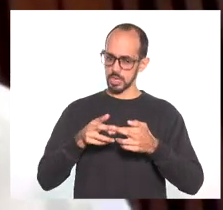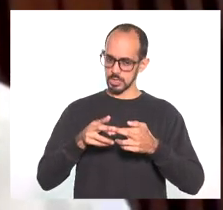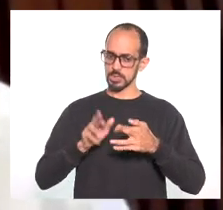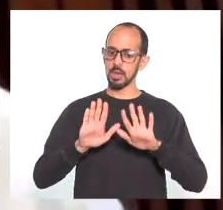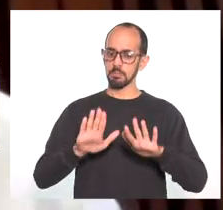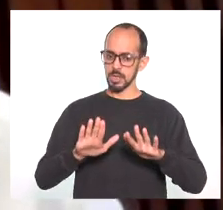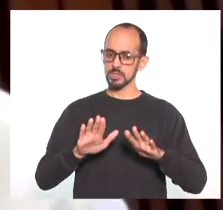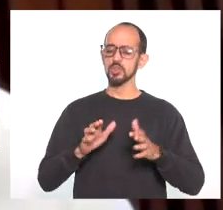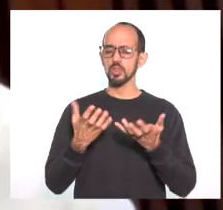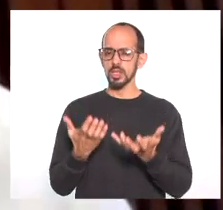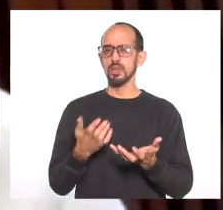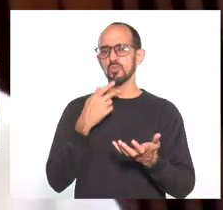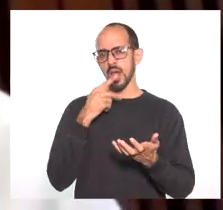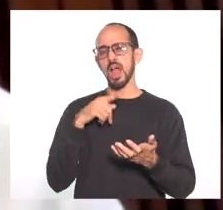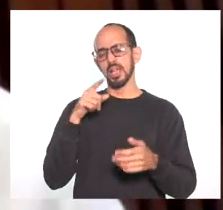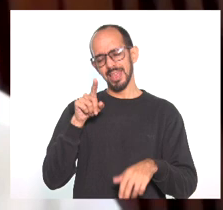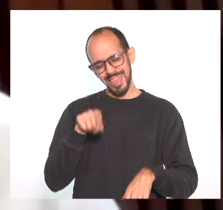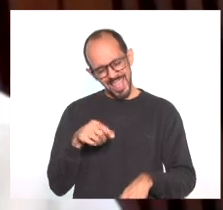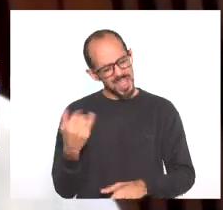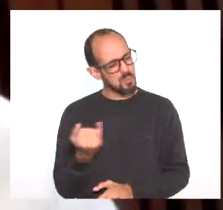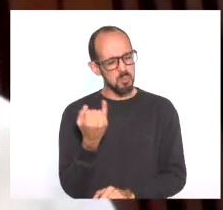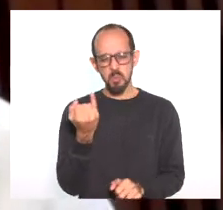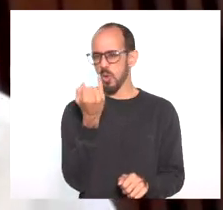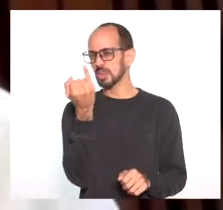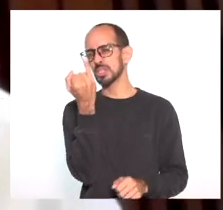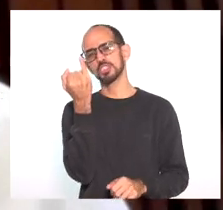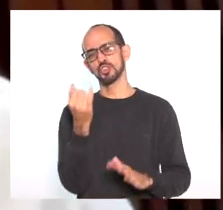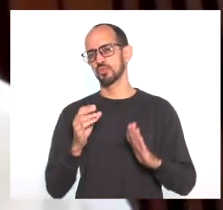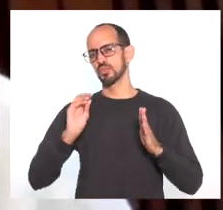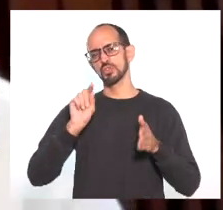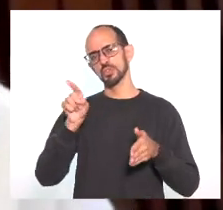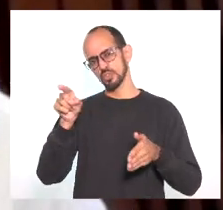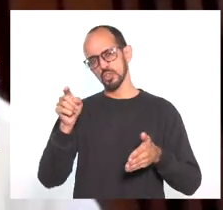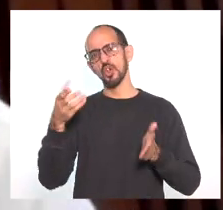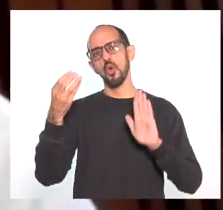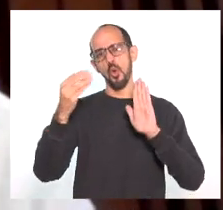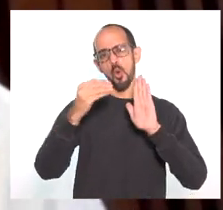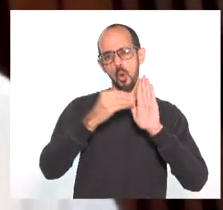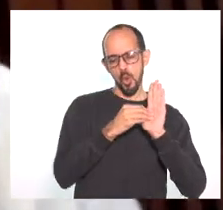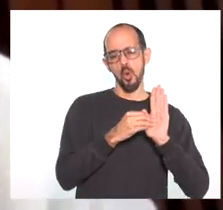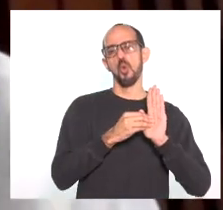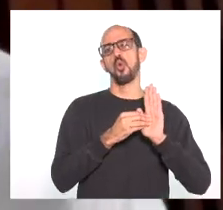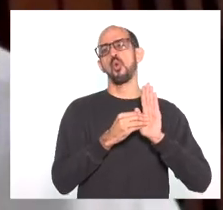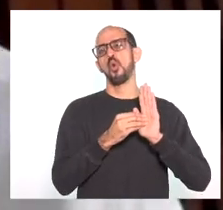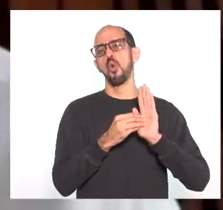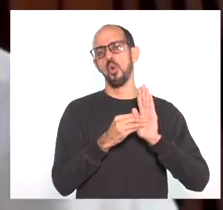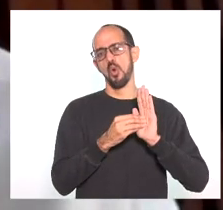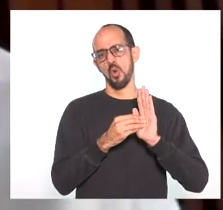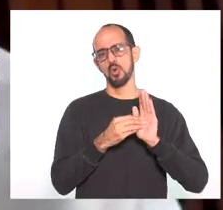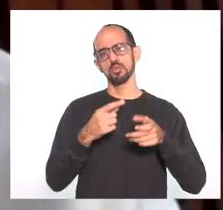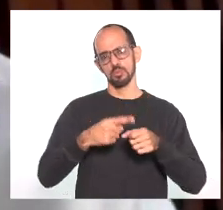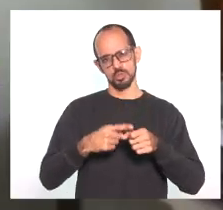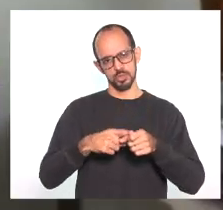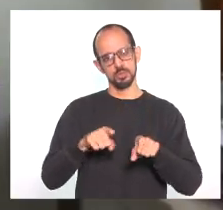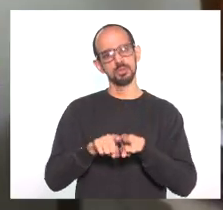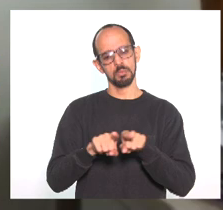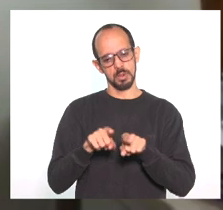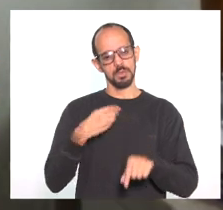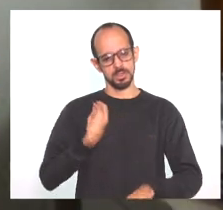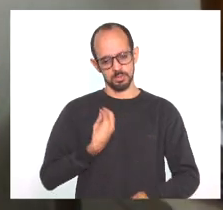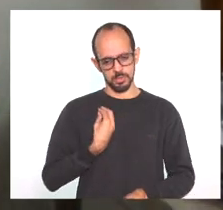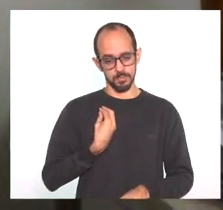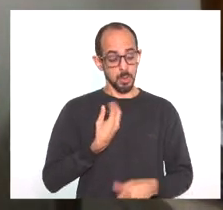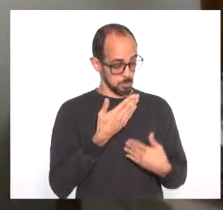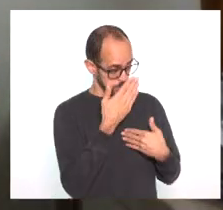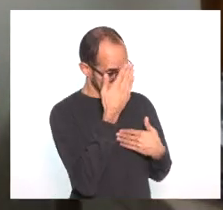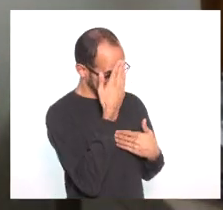de registrar a importância de Vossa Excelência ter colocado o chamamento dos municípios nessas oitivas. Obrigado, deputado Márcio